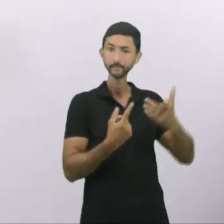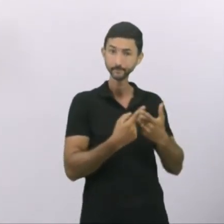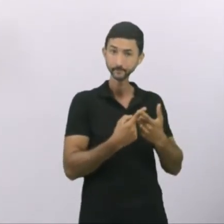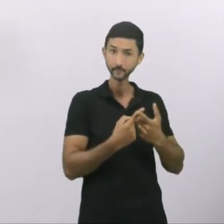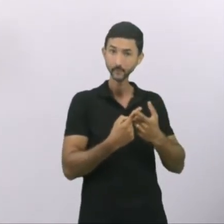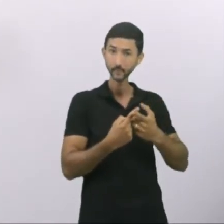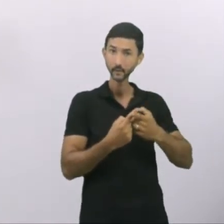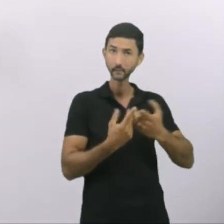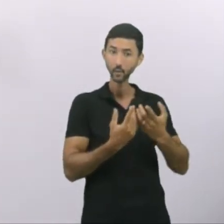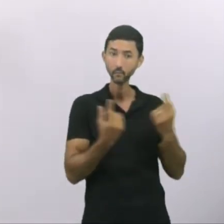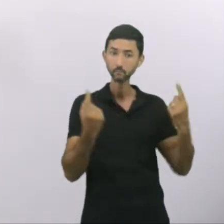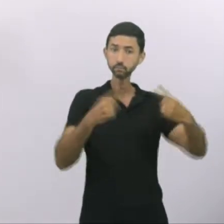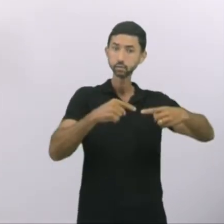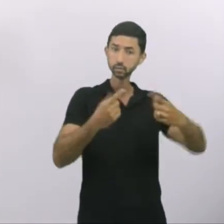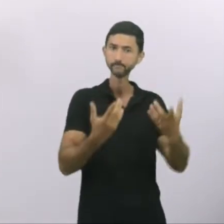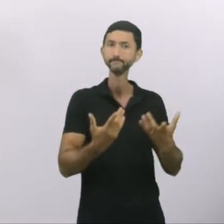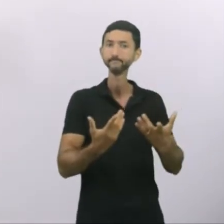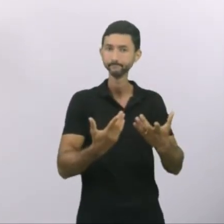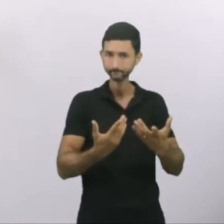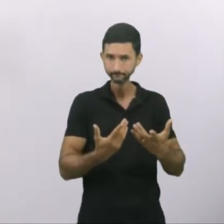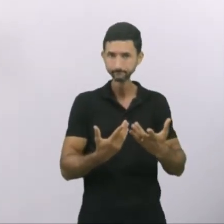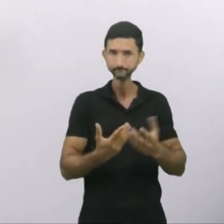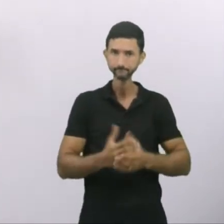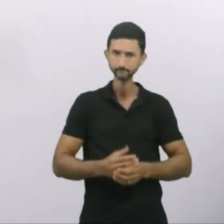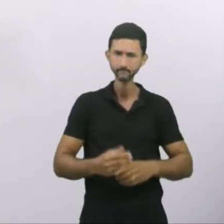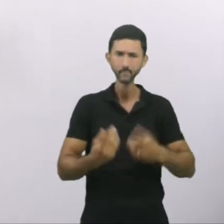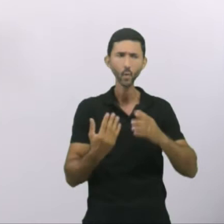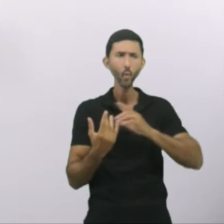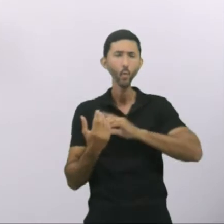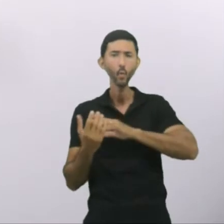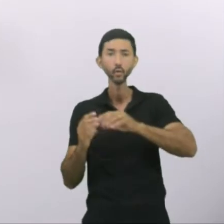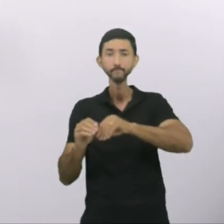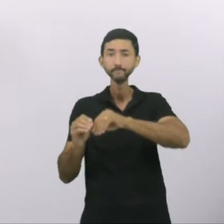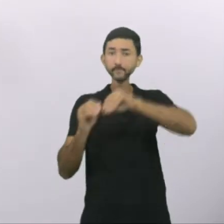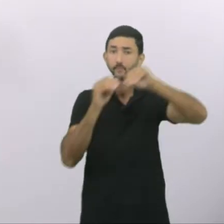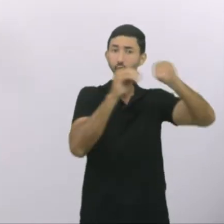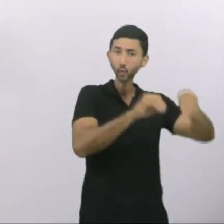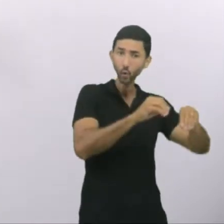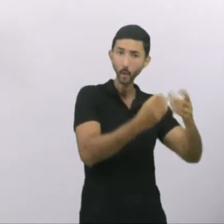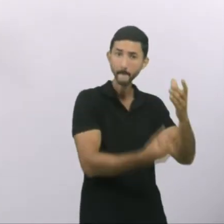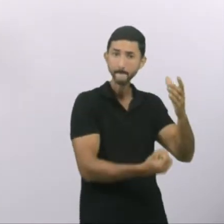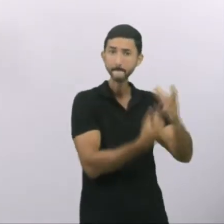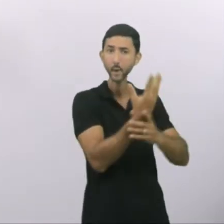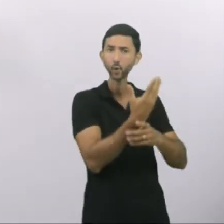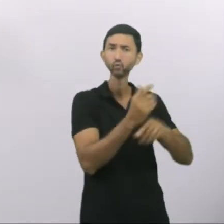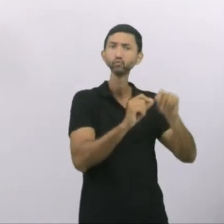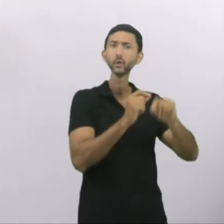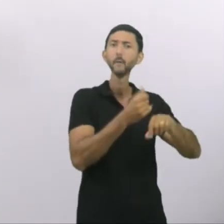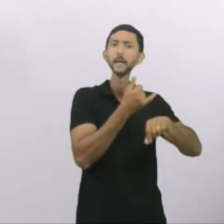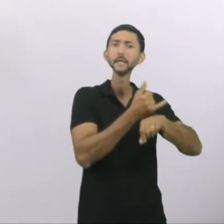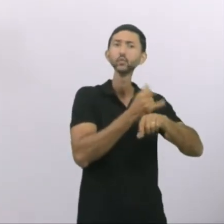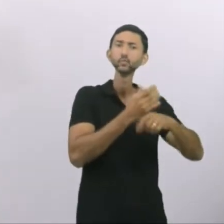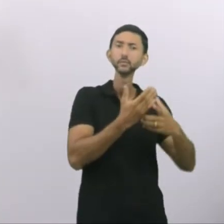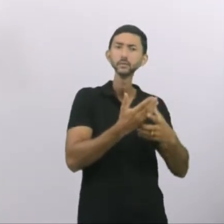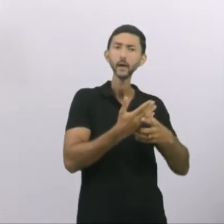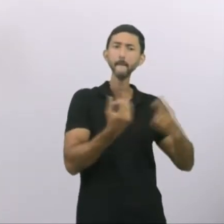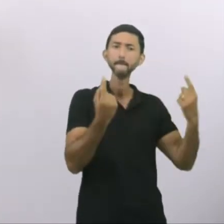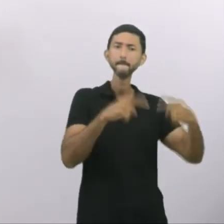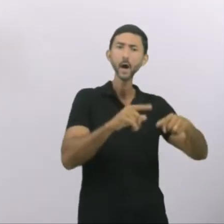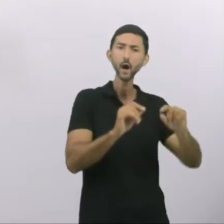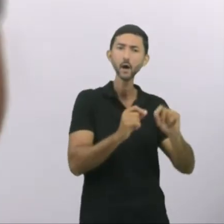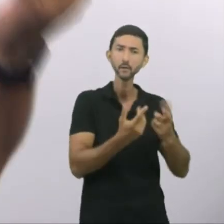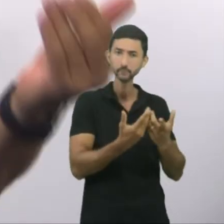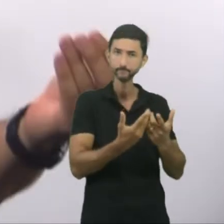busca de competitividade. Foi para lá em busca de produção de uma indústria mais